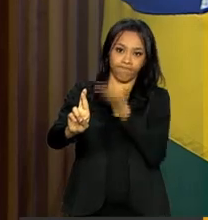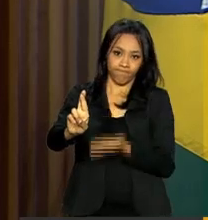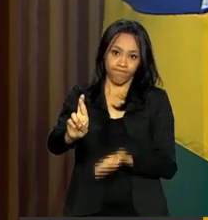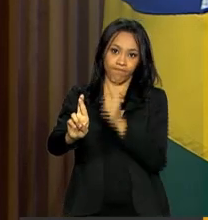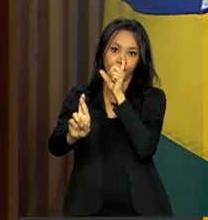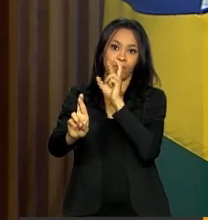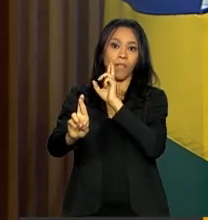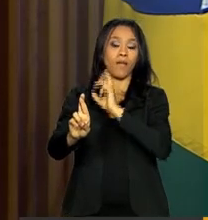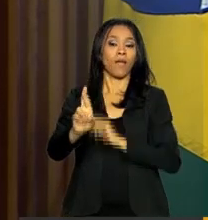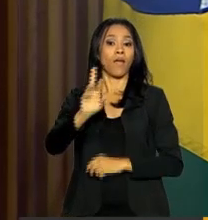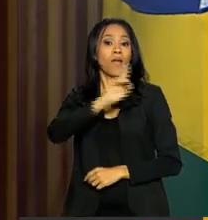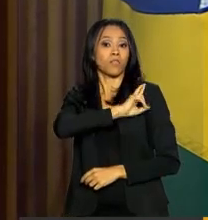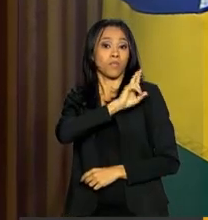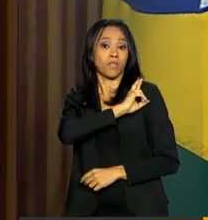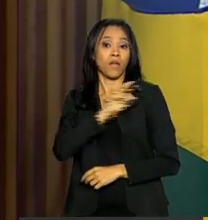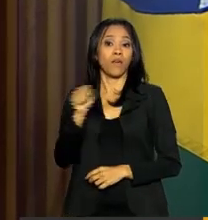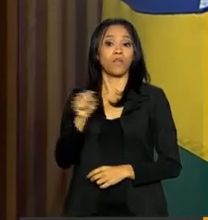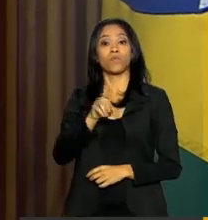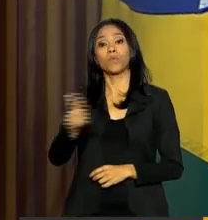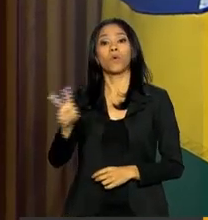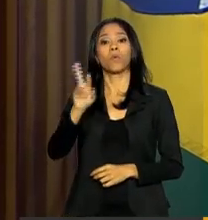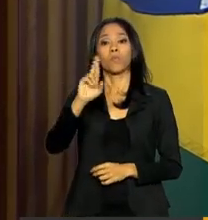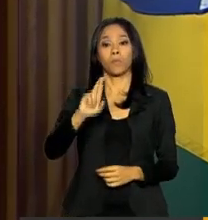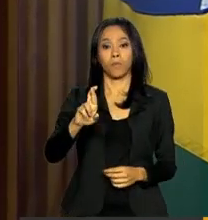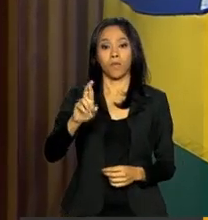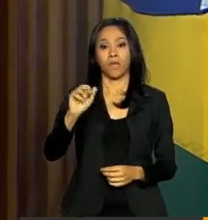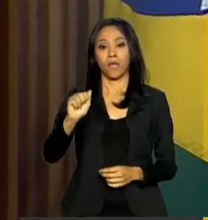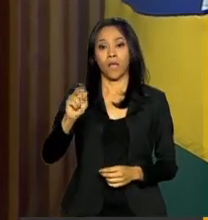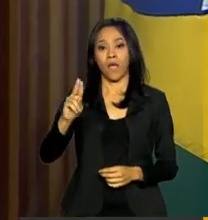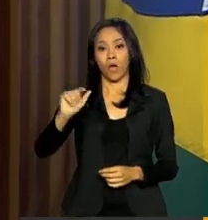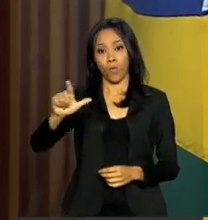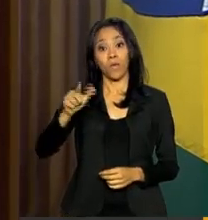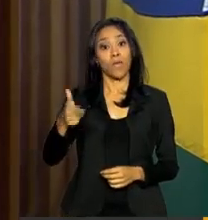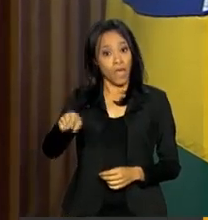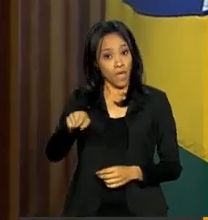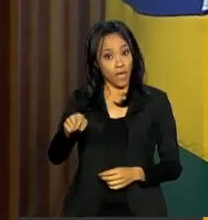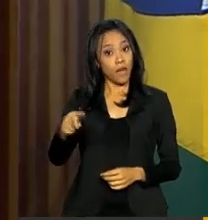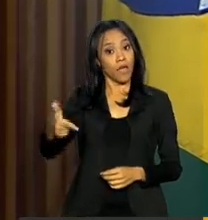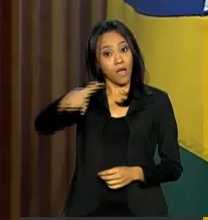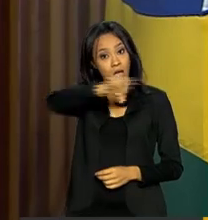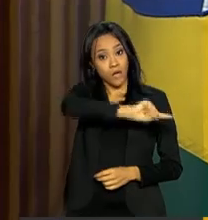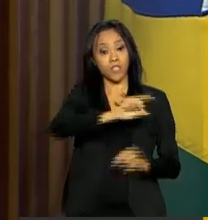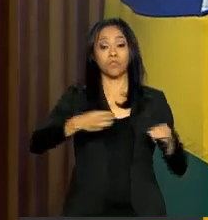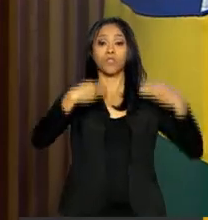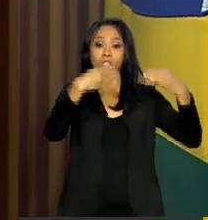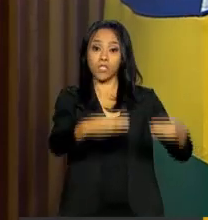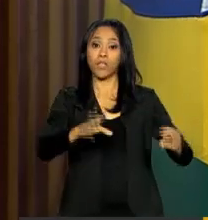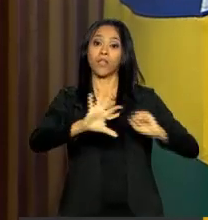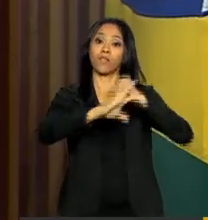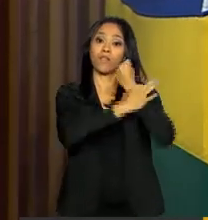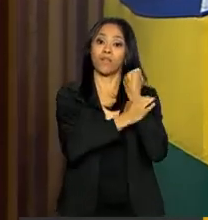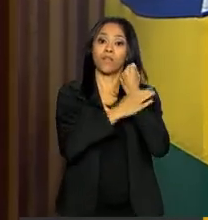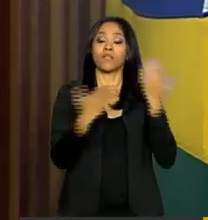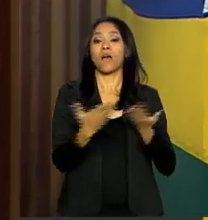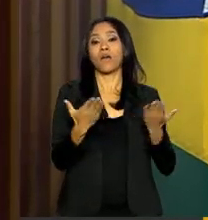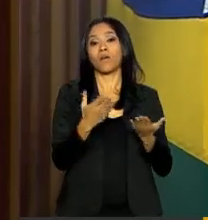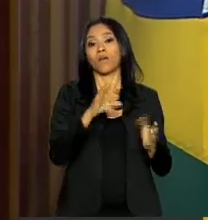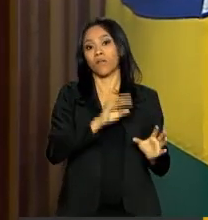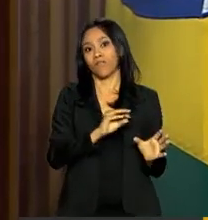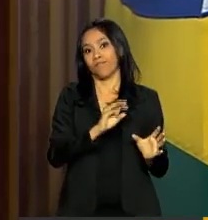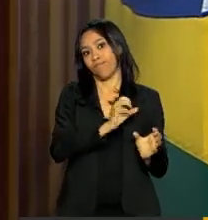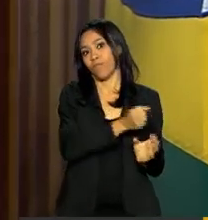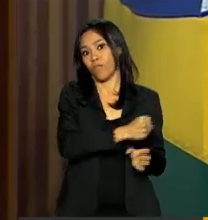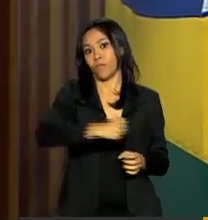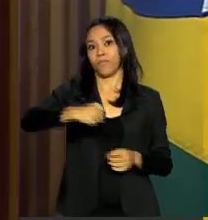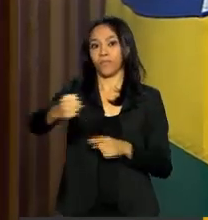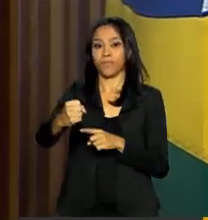nosso ministro aljube mann que foi deslocado da defesa para a segurança pública é claro que um